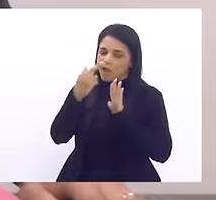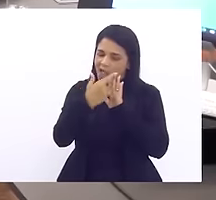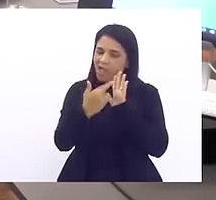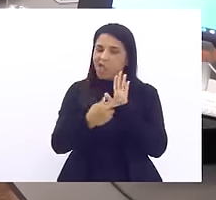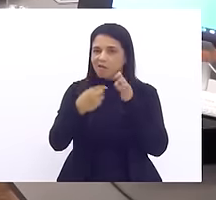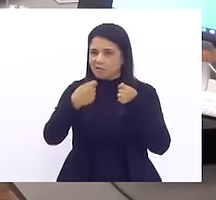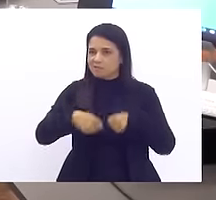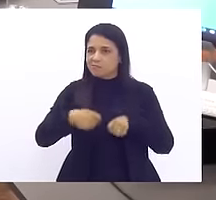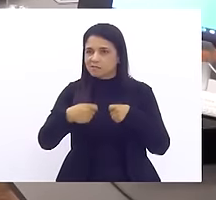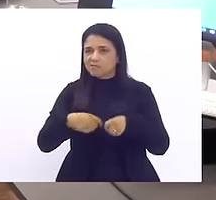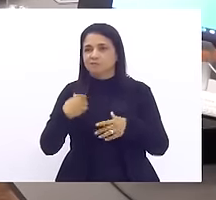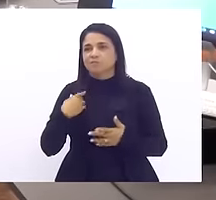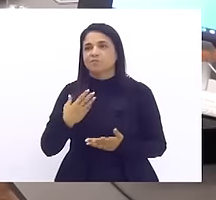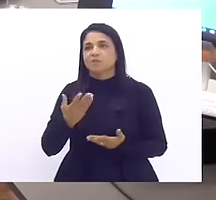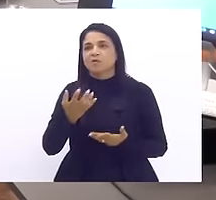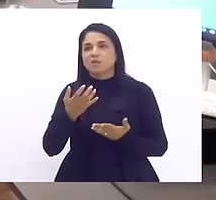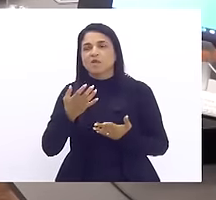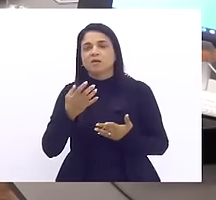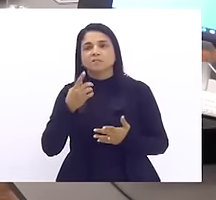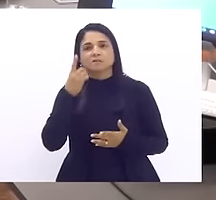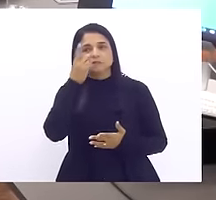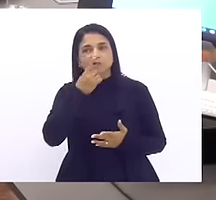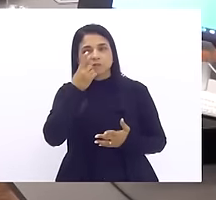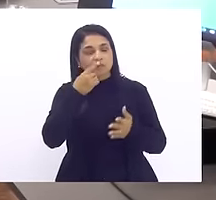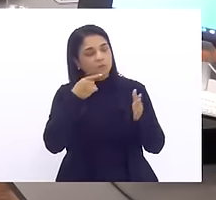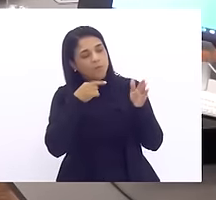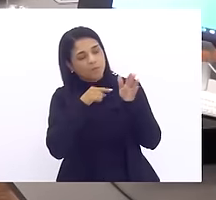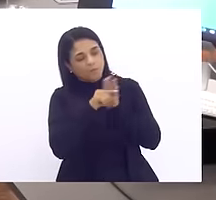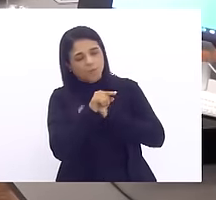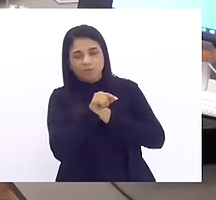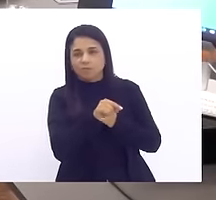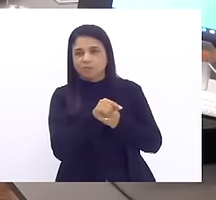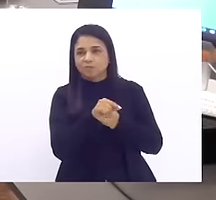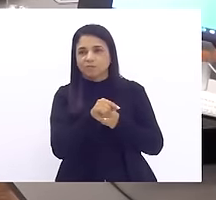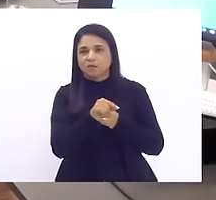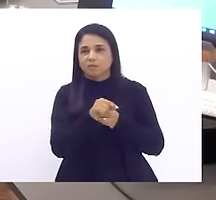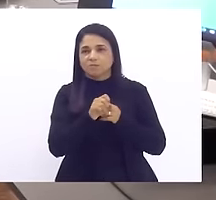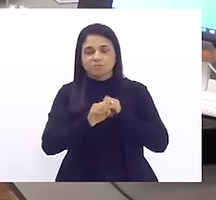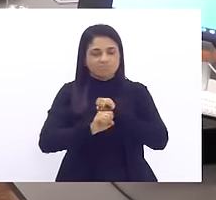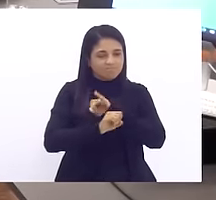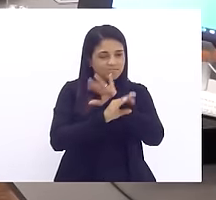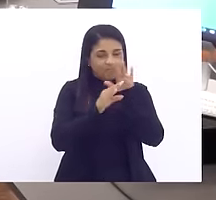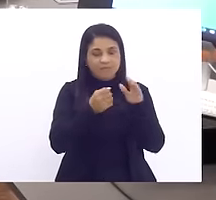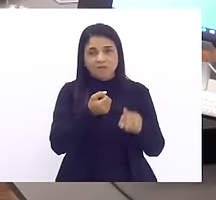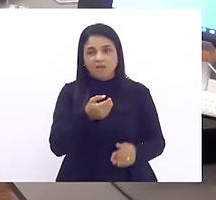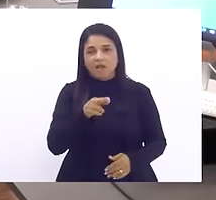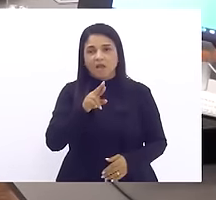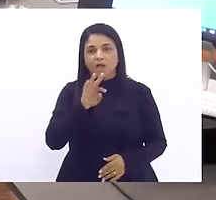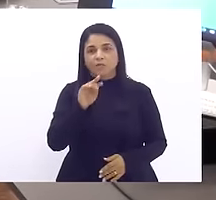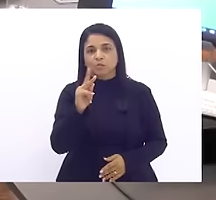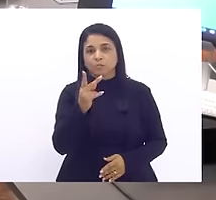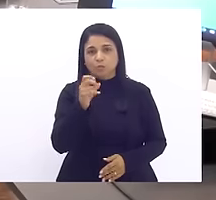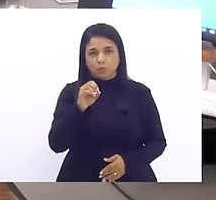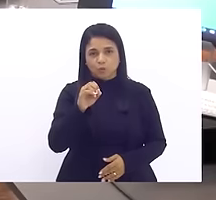fazer uma pergunta esclarecer ao seu ator da Foco